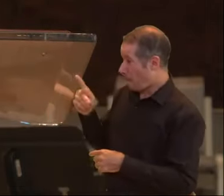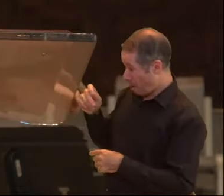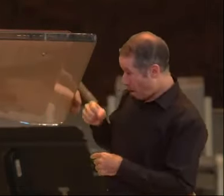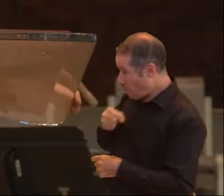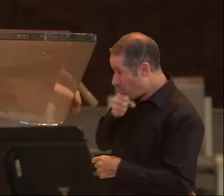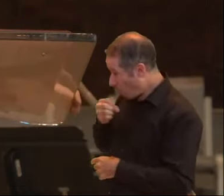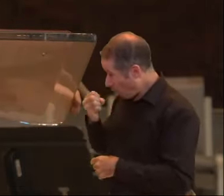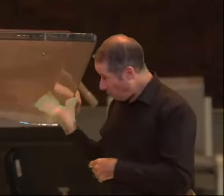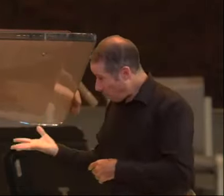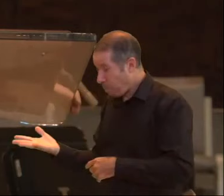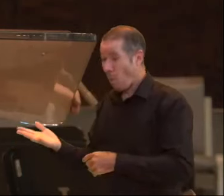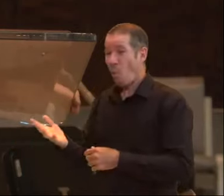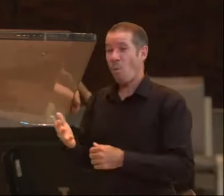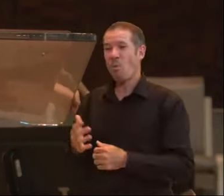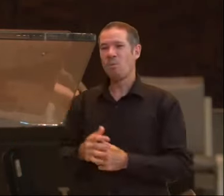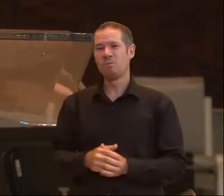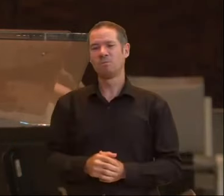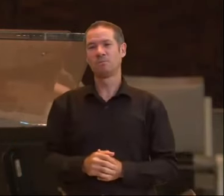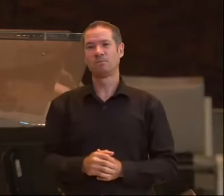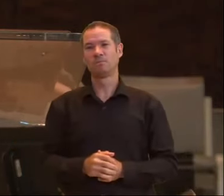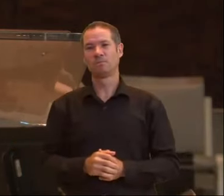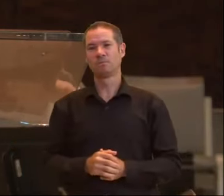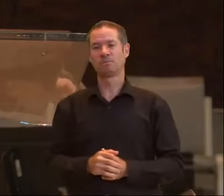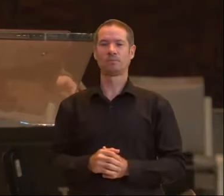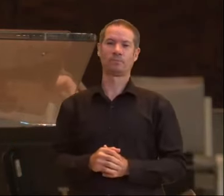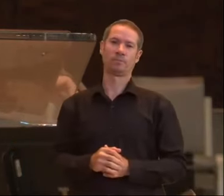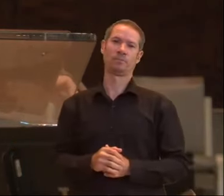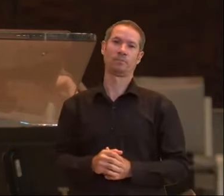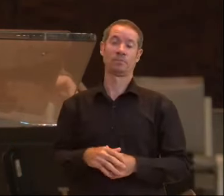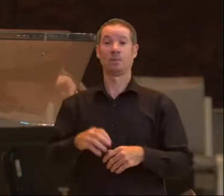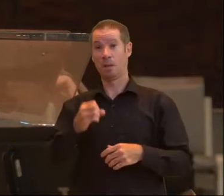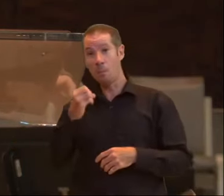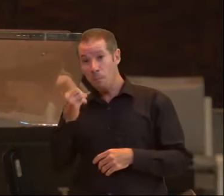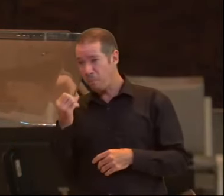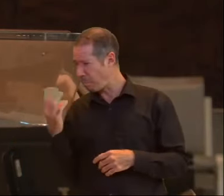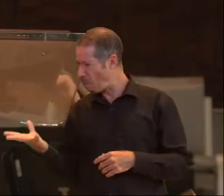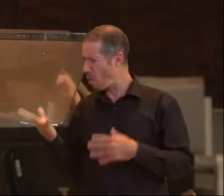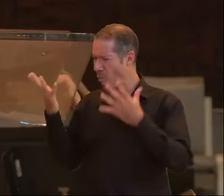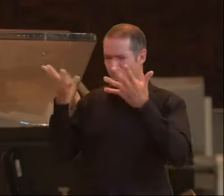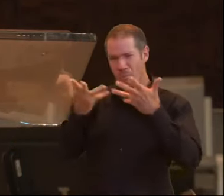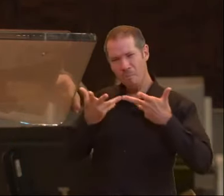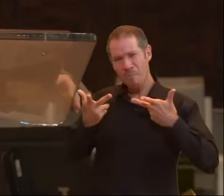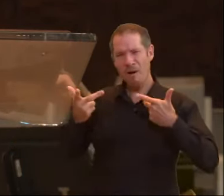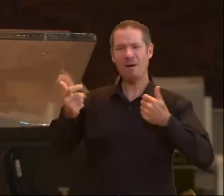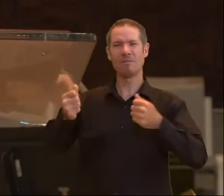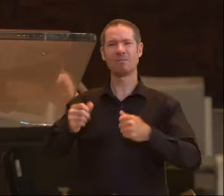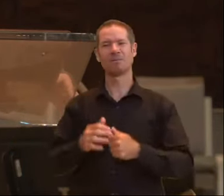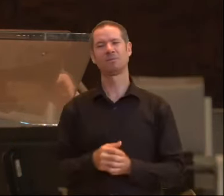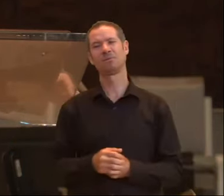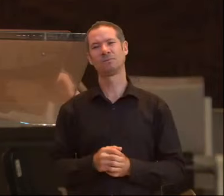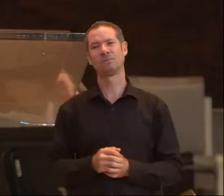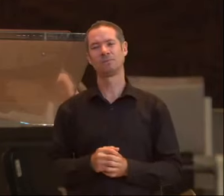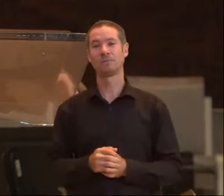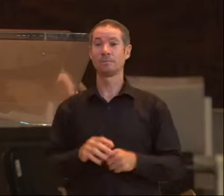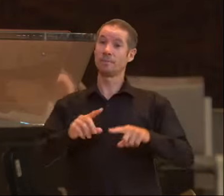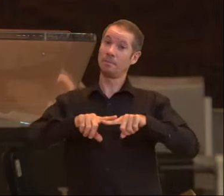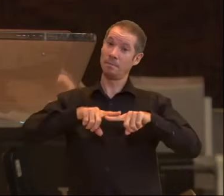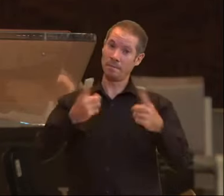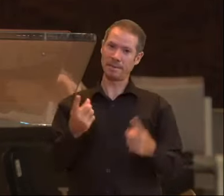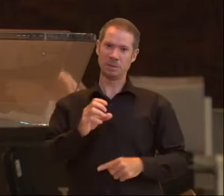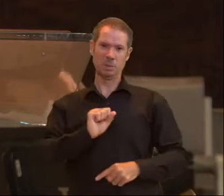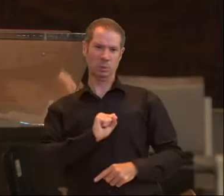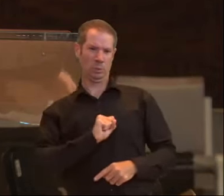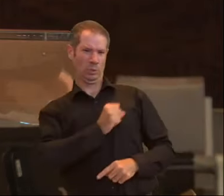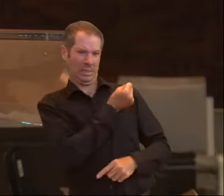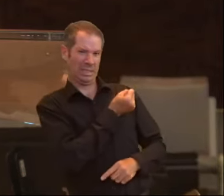avô era tão bom, meu filho. Era um espanhol tão bom, tão maravilhoso. Mas ele odiava